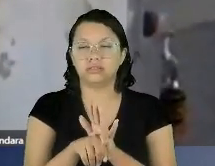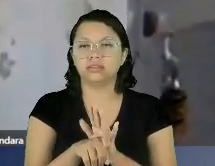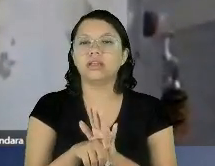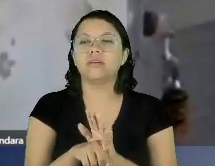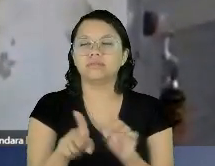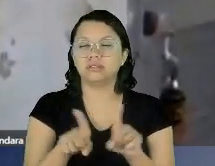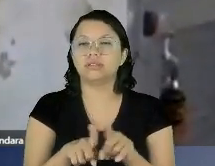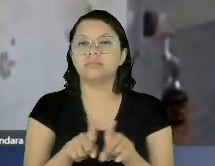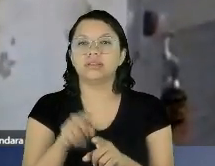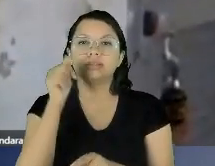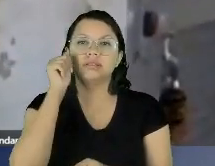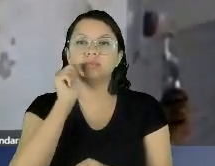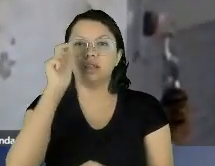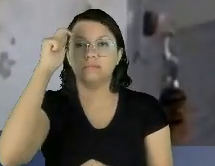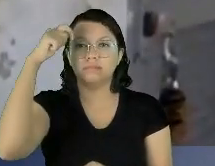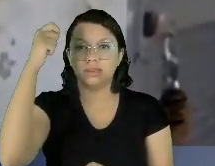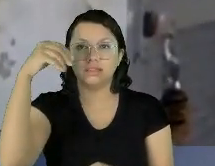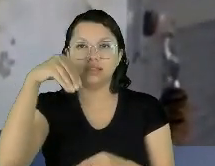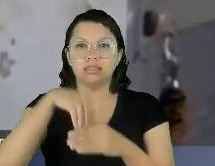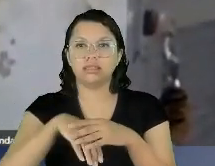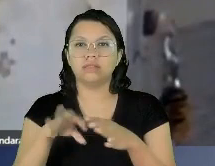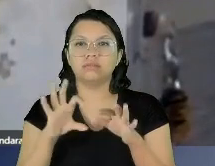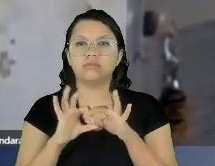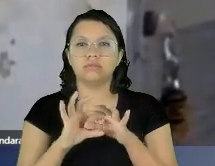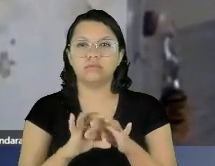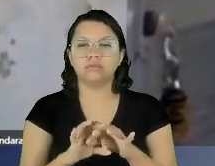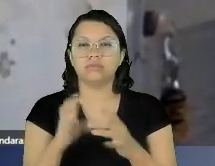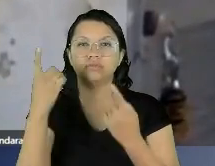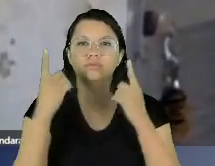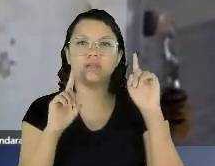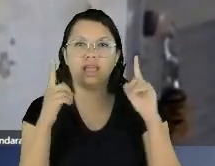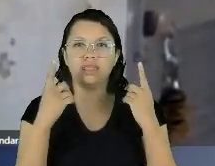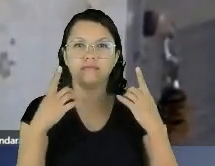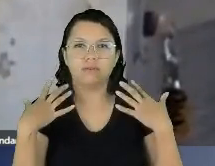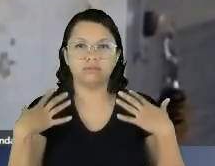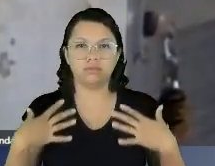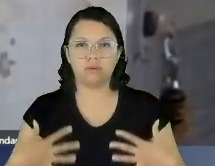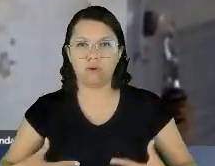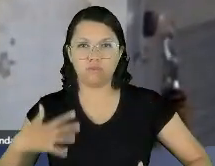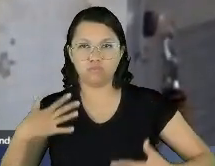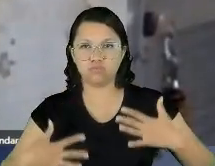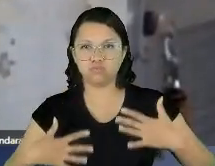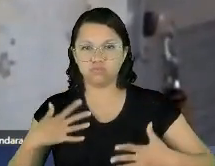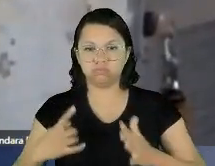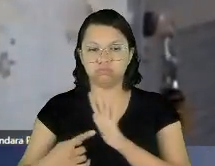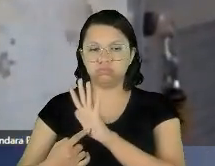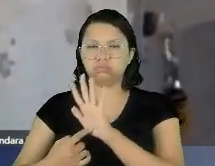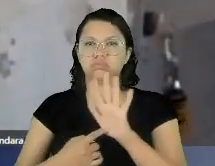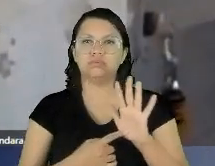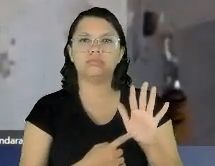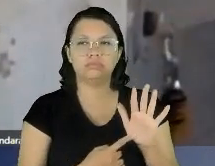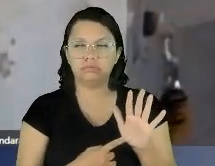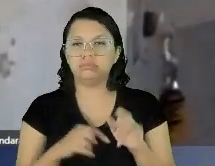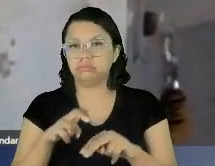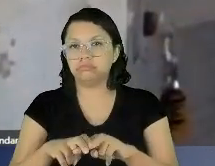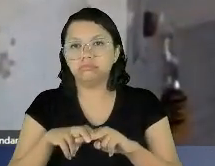A mulher negra no carnaval, ela está com o corpo dela exposto, né? Por uma questão